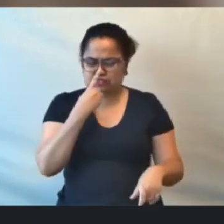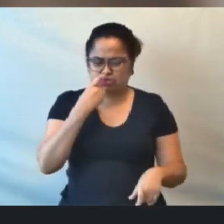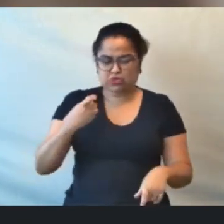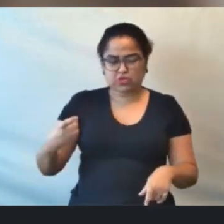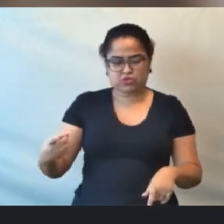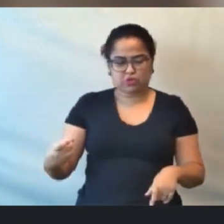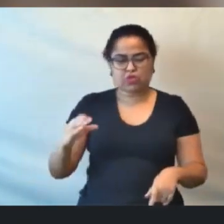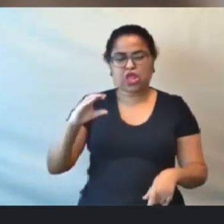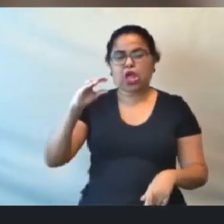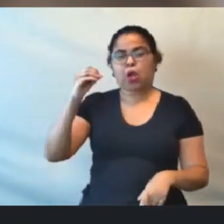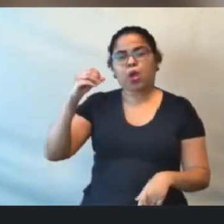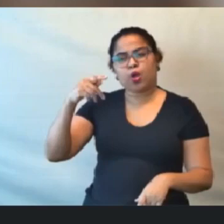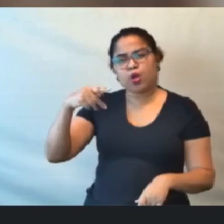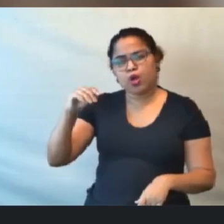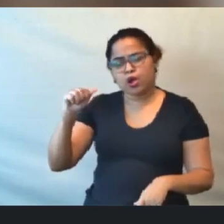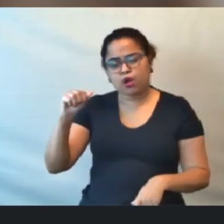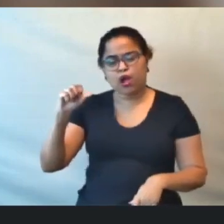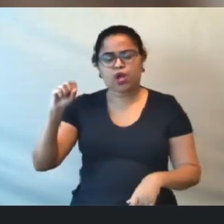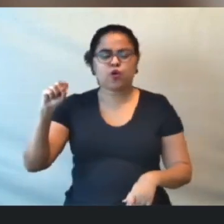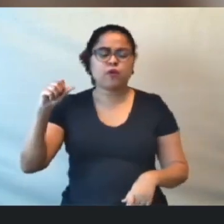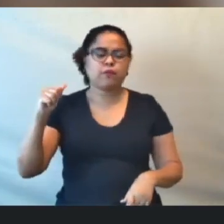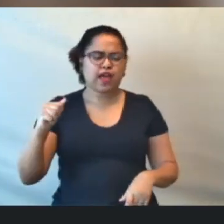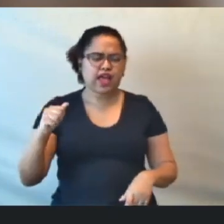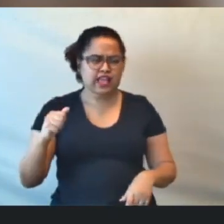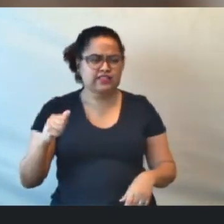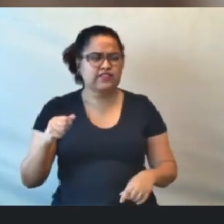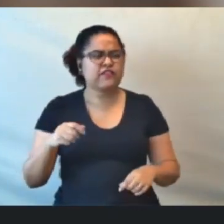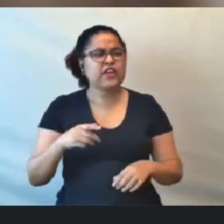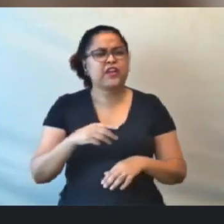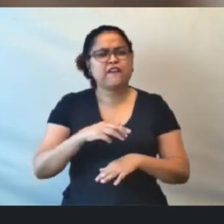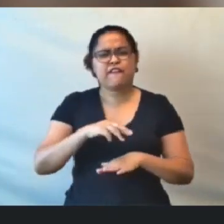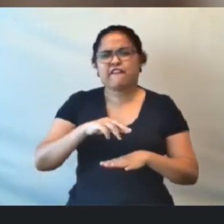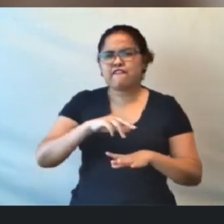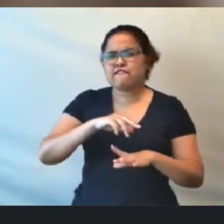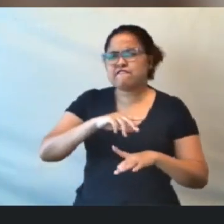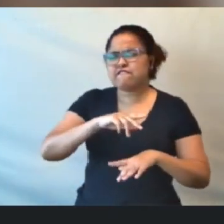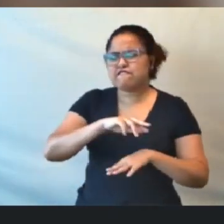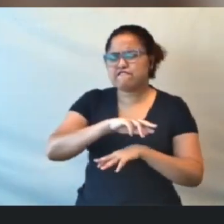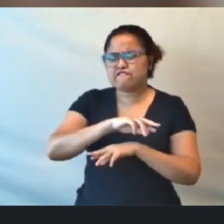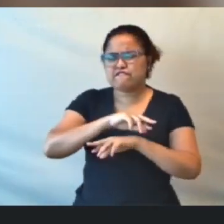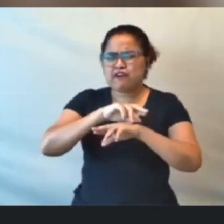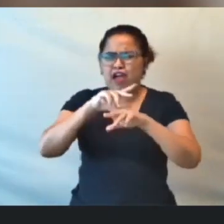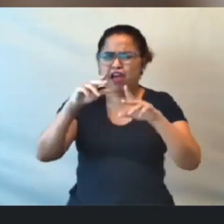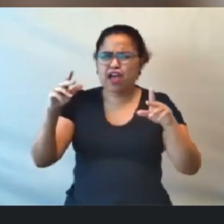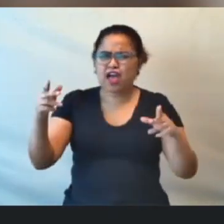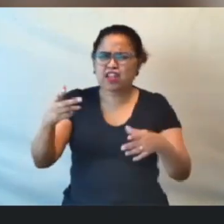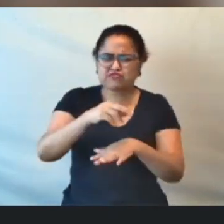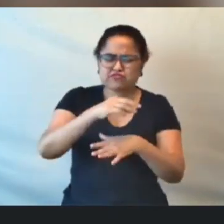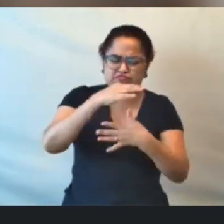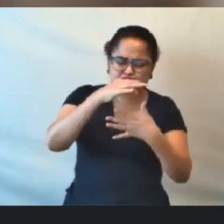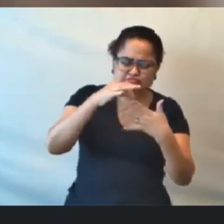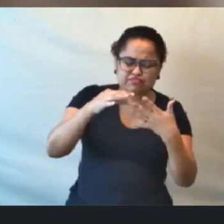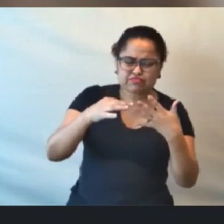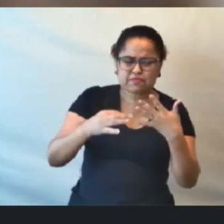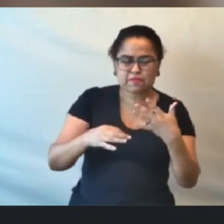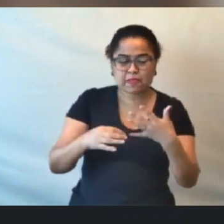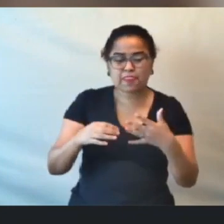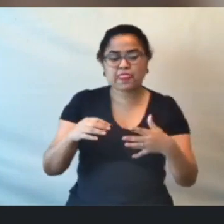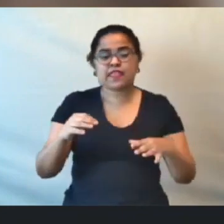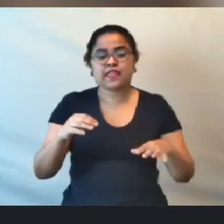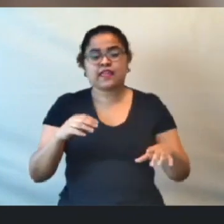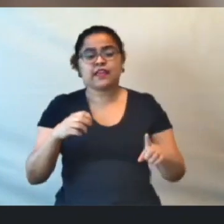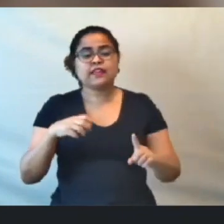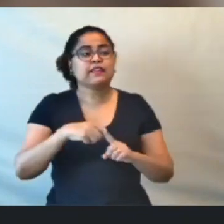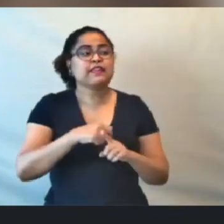de acidentes que a gente investigou e colocamos todos eles no relatório que causaram aumento fósforo. Então, nesse